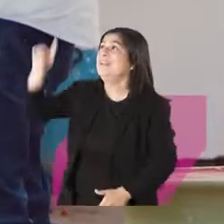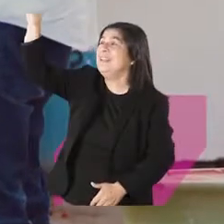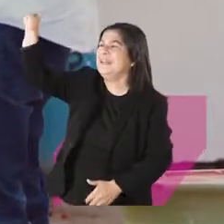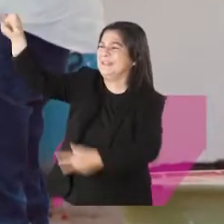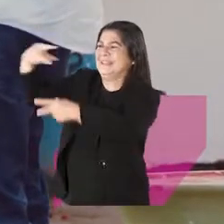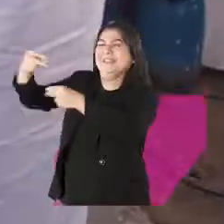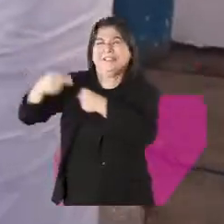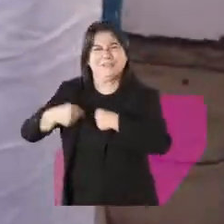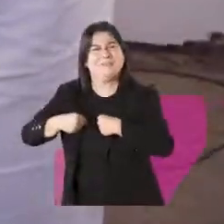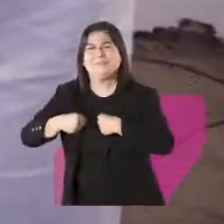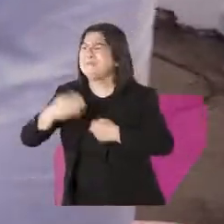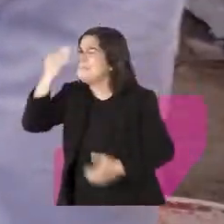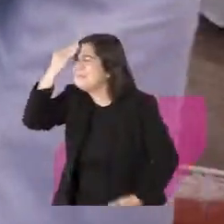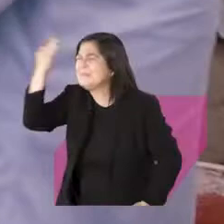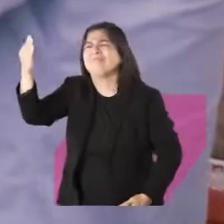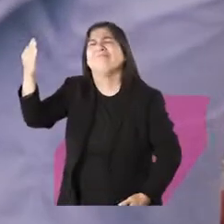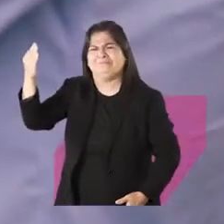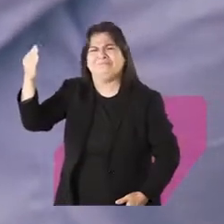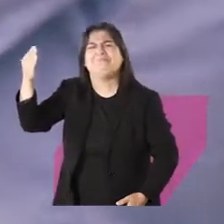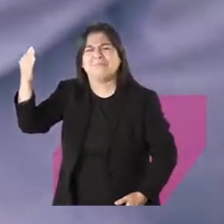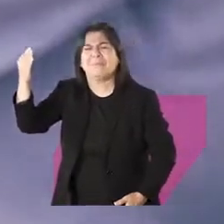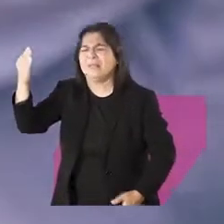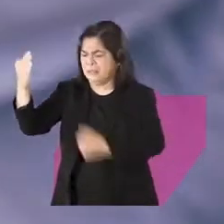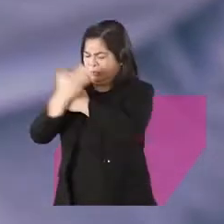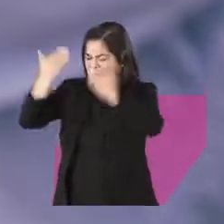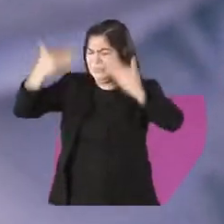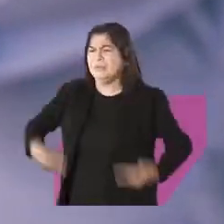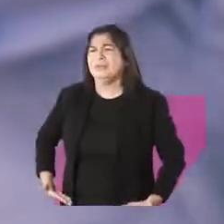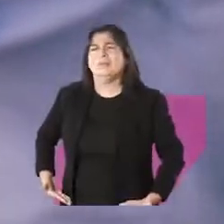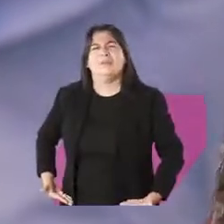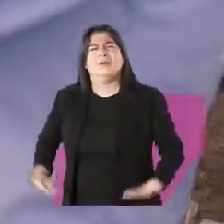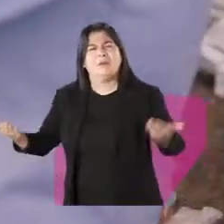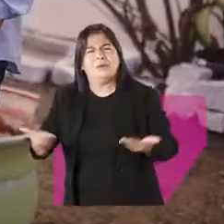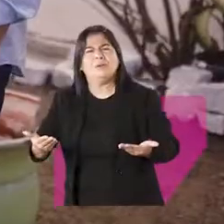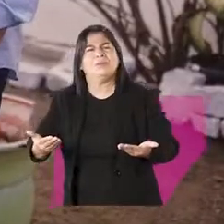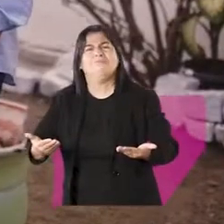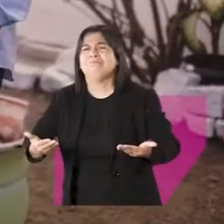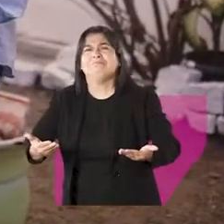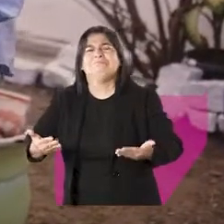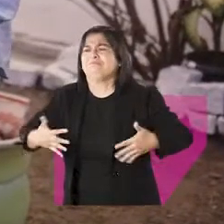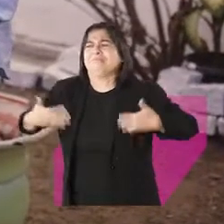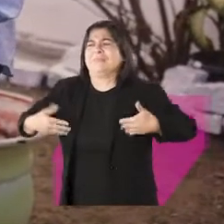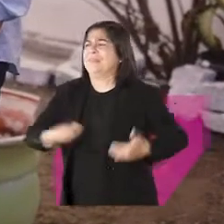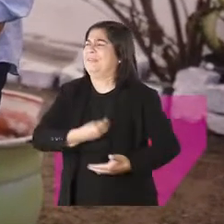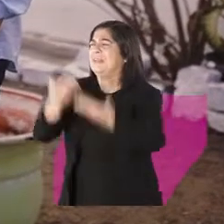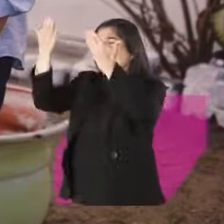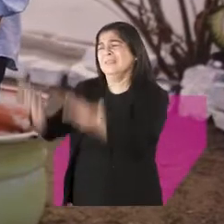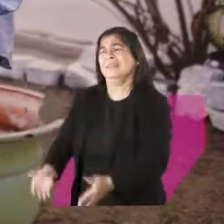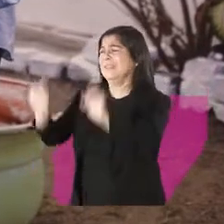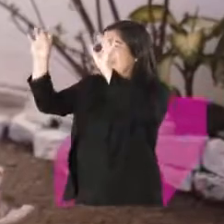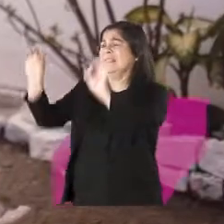Deus mandou! Muito obrigada! O senhor foi a causa de tudo. Deus hoje está contando assim. Oh, gente, vocês